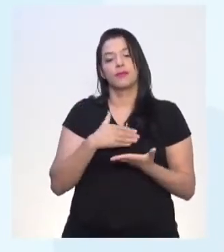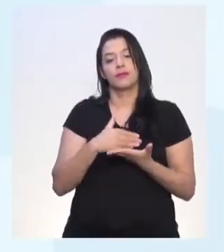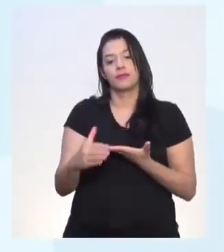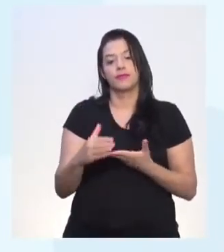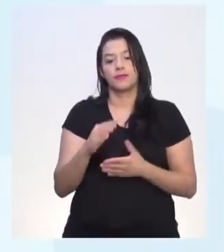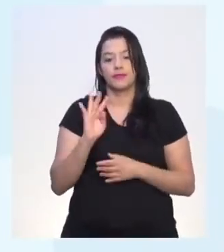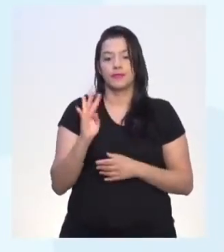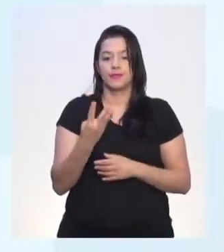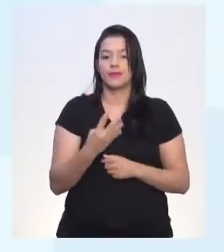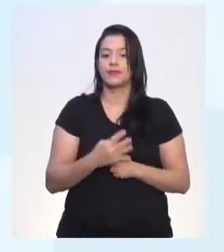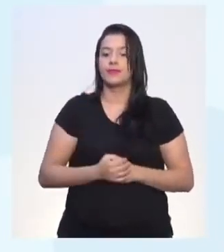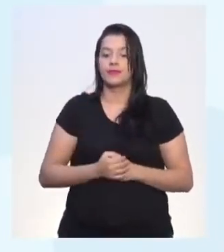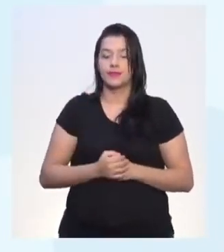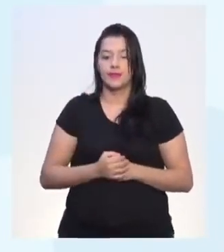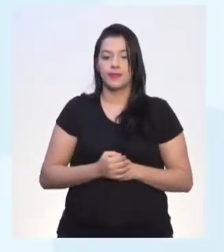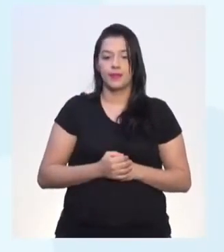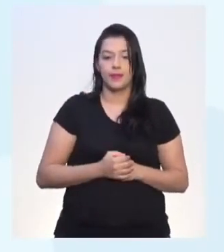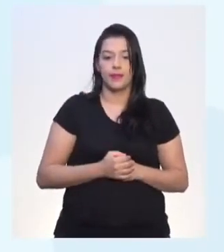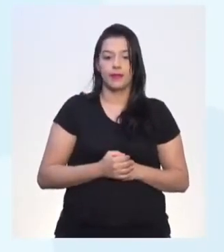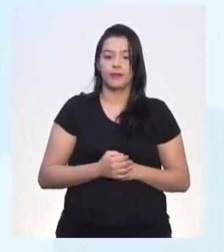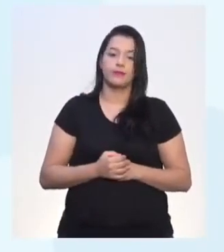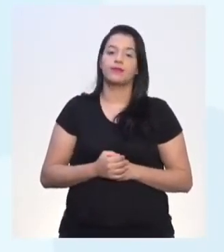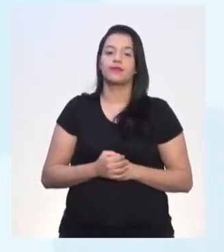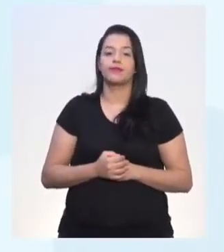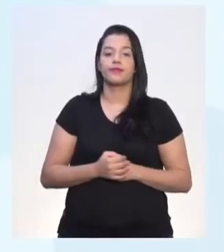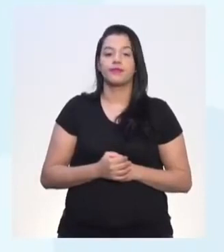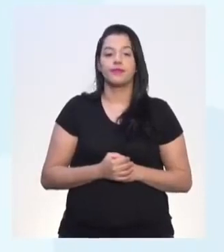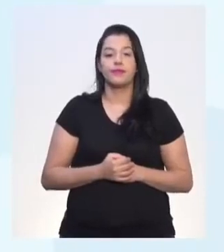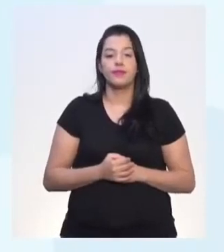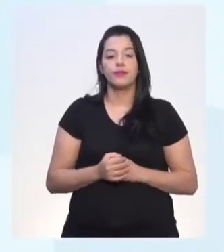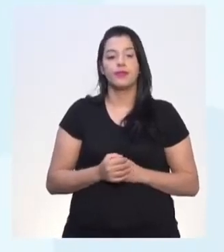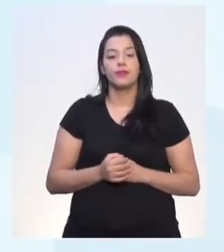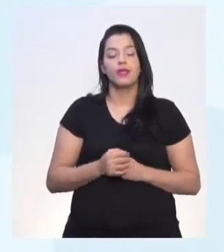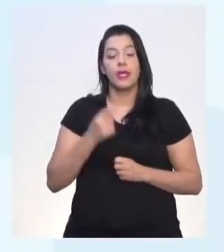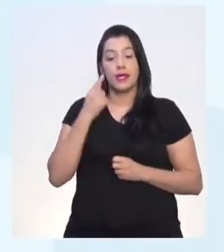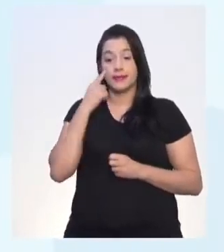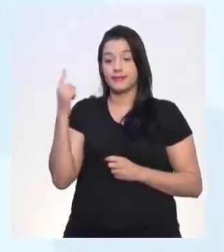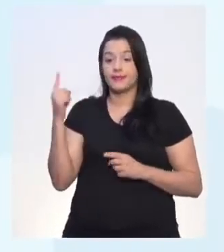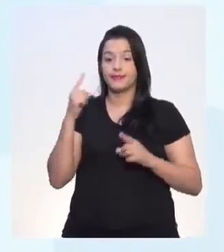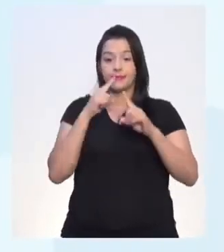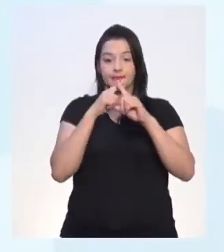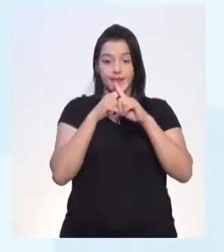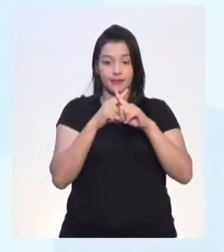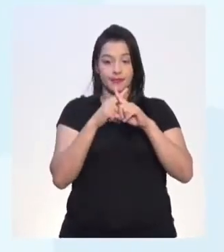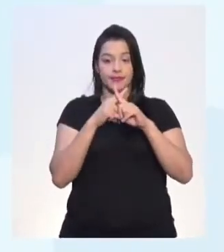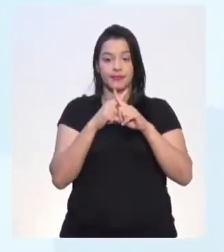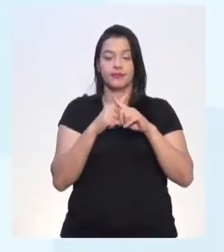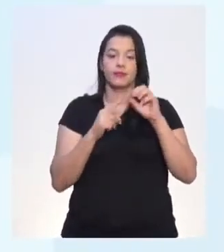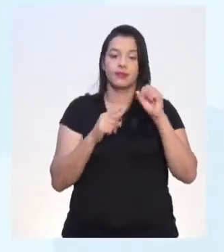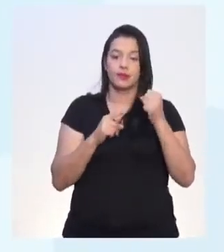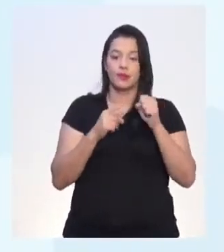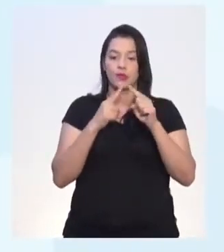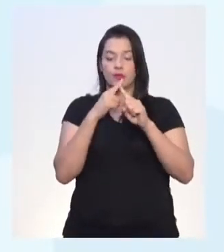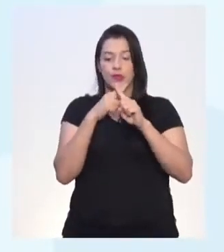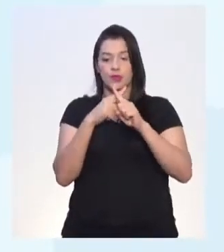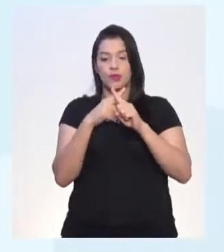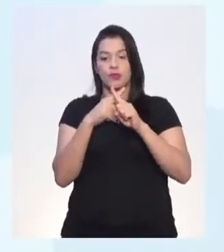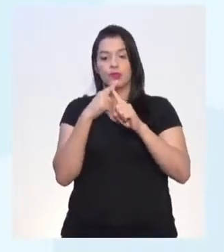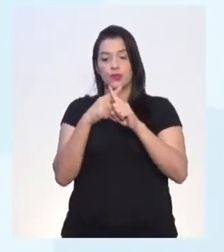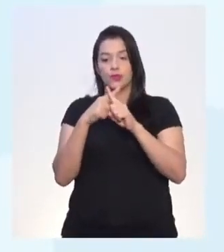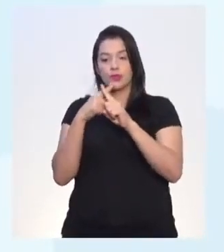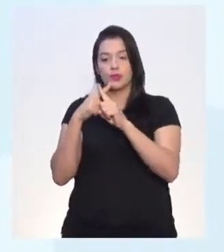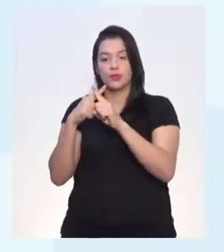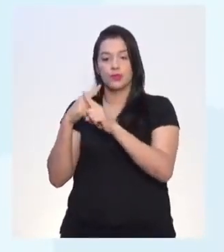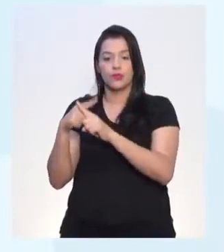tá? Então, de fato, vai tomar uma dose às 12, depois às 16, depois às 20, depois às